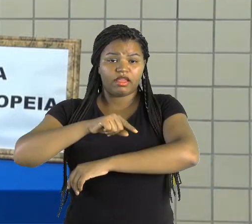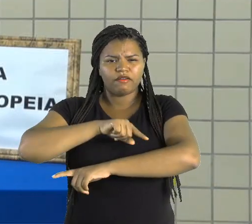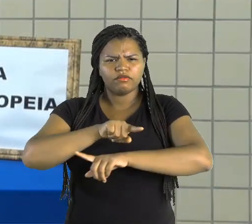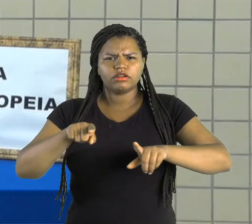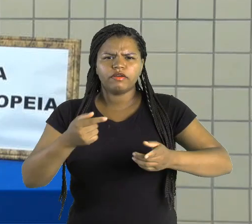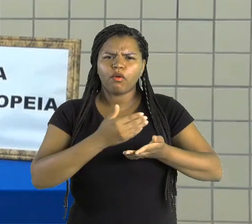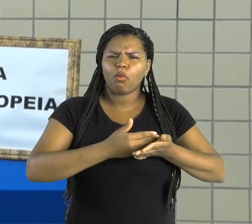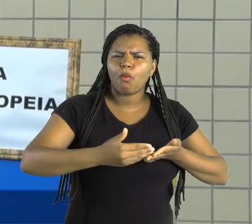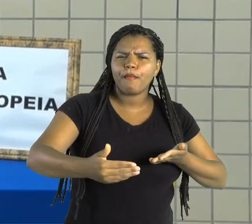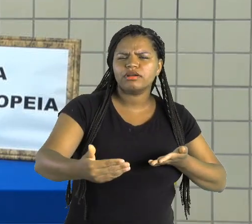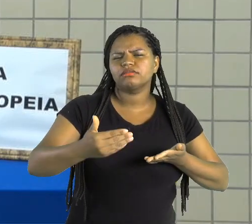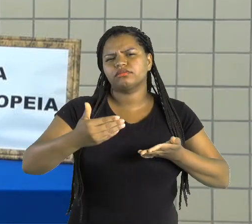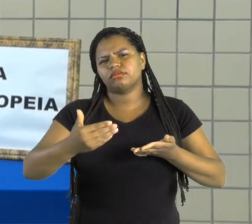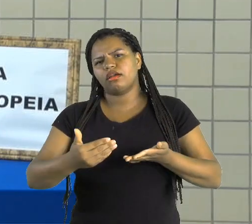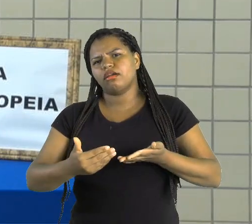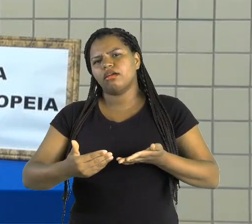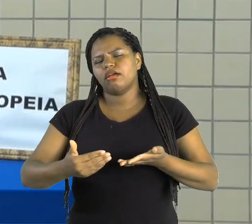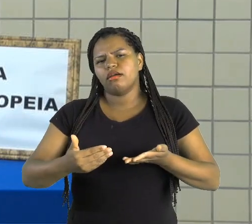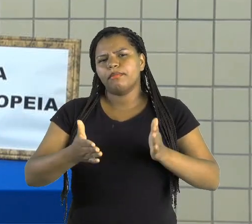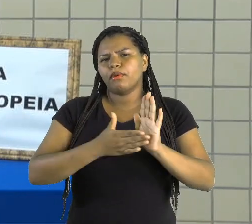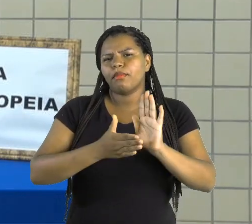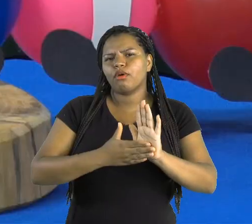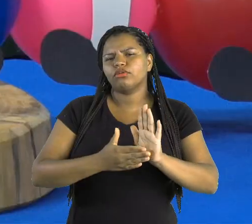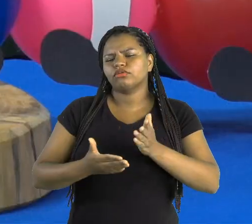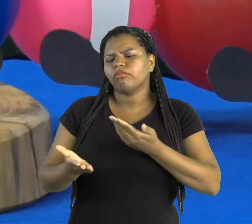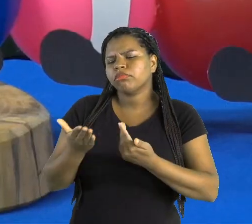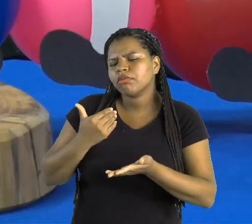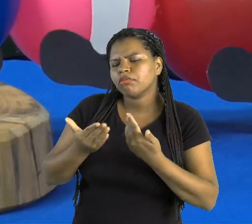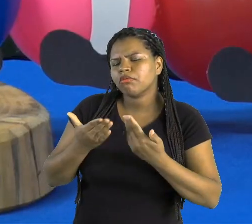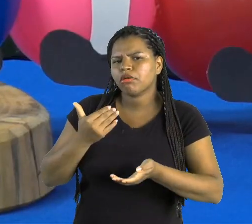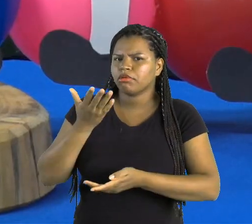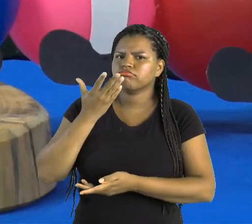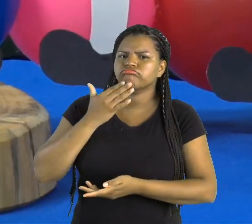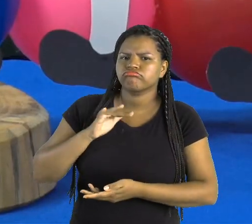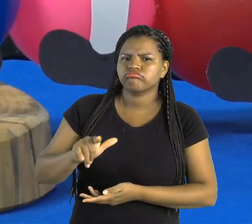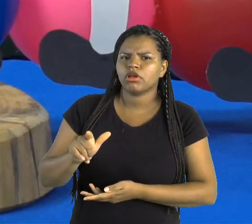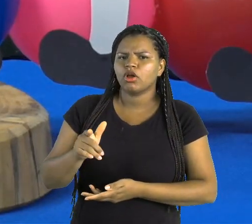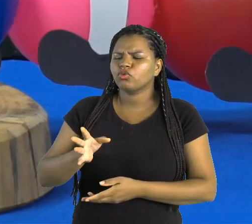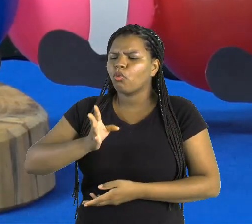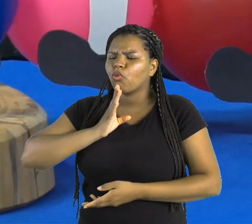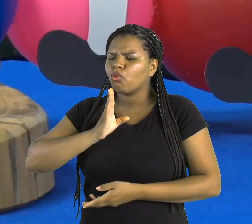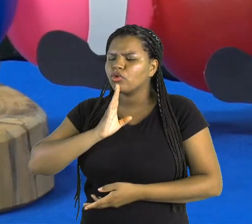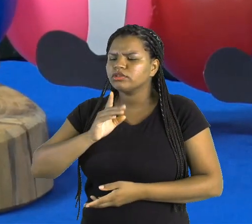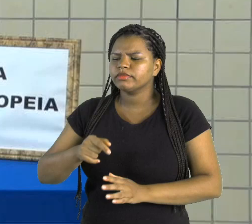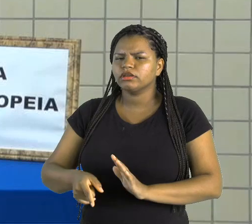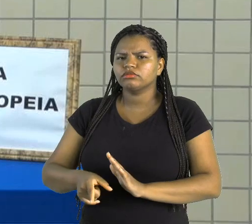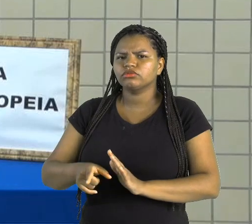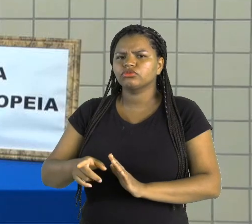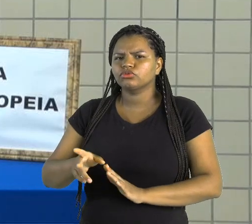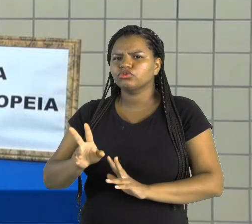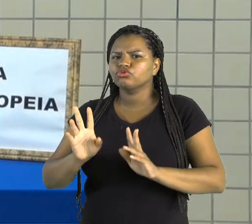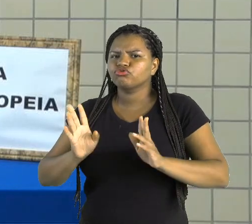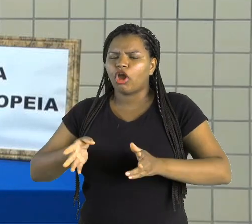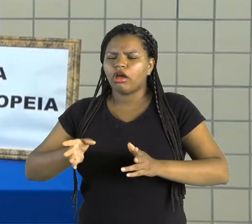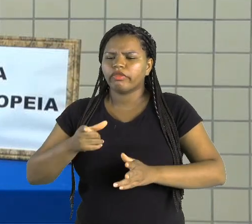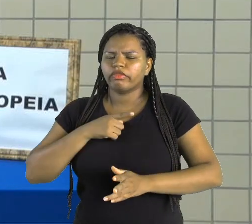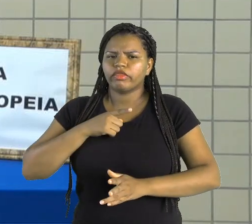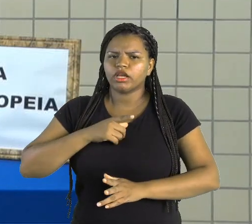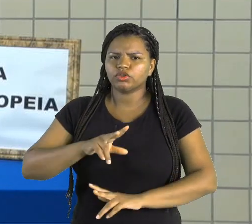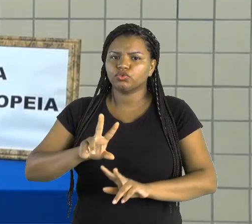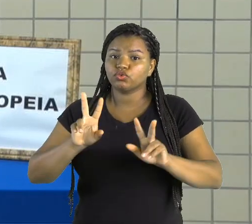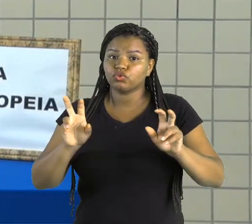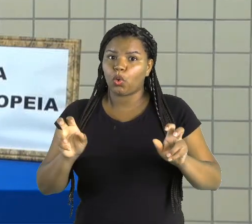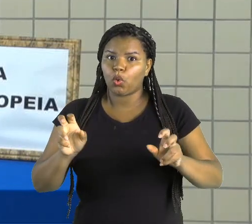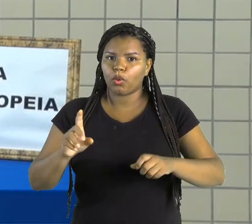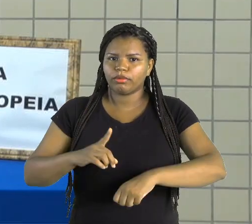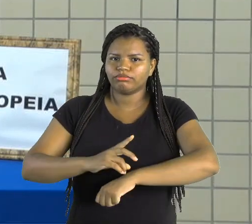conversando com as crianças sobre os conhecimentos prévios dela em relação a esse bichinho. Perguntem a elas